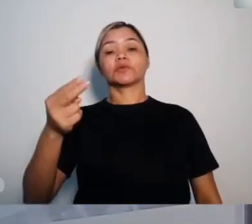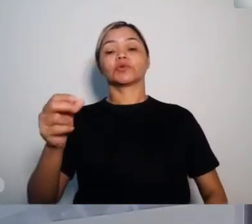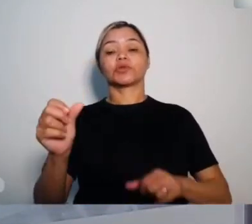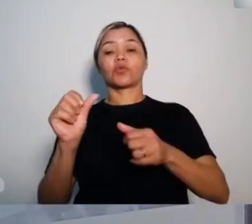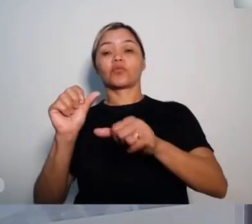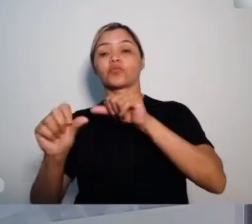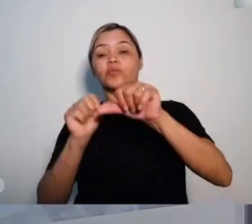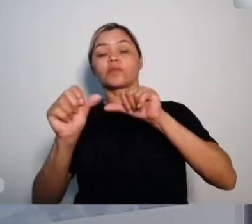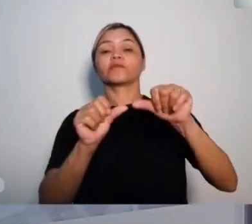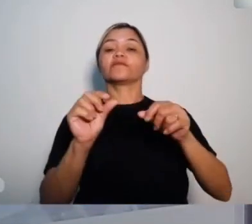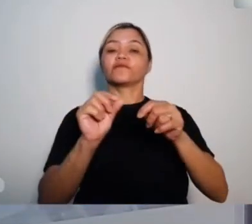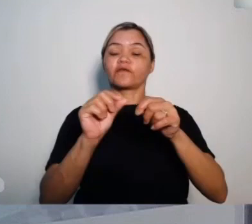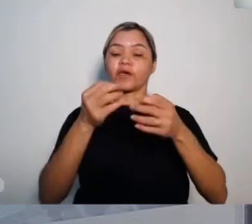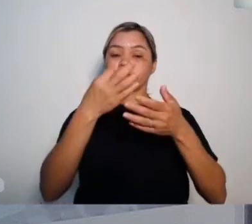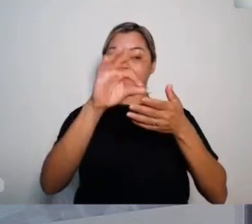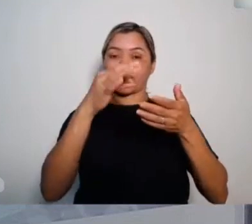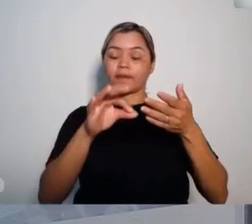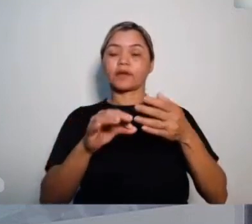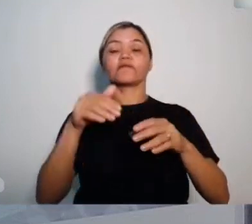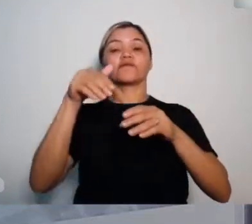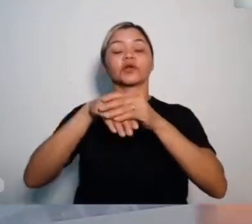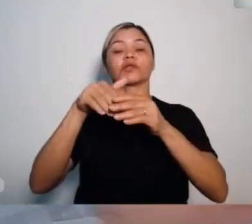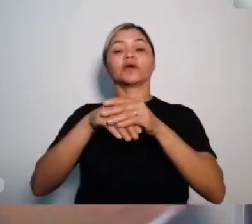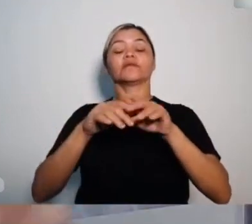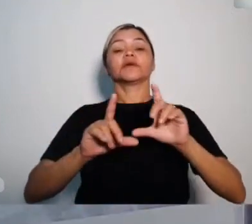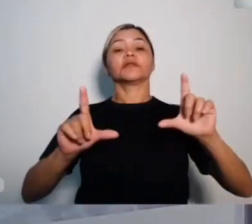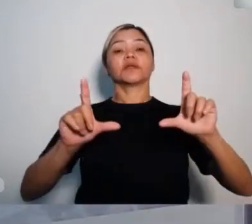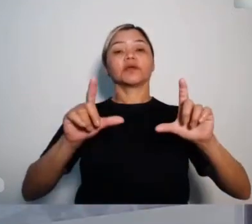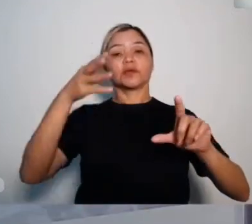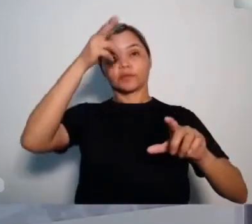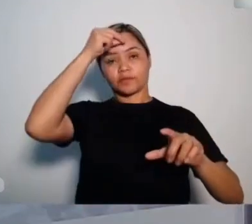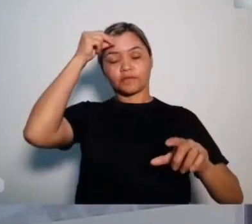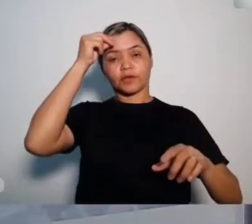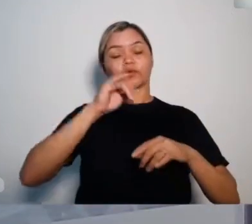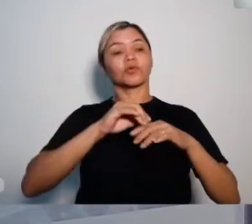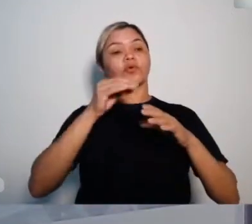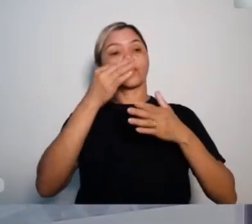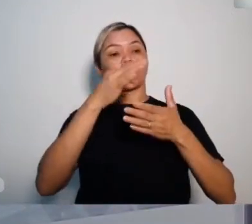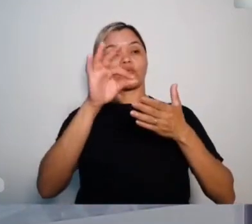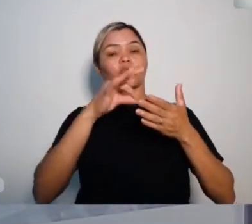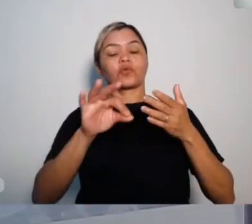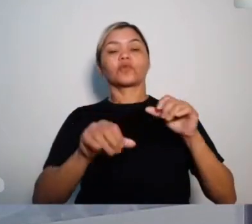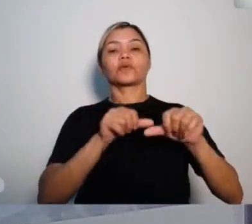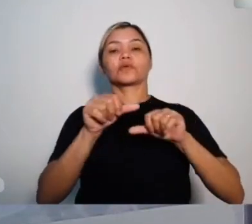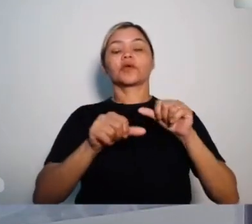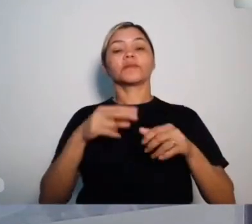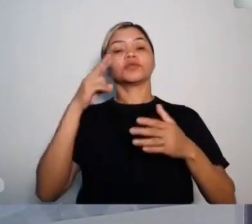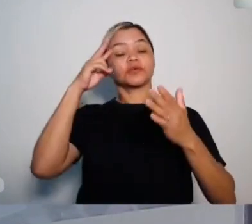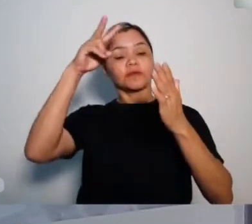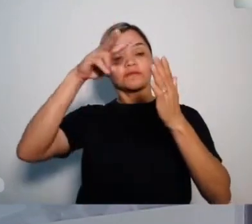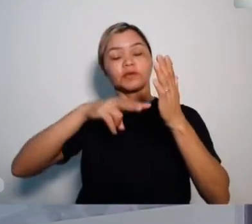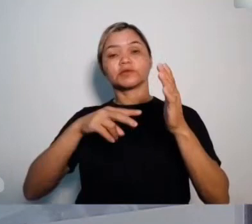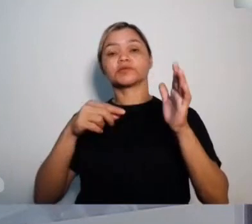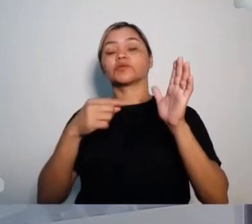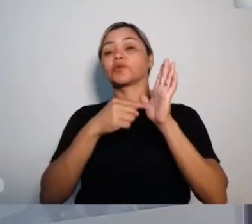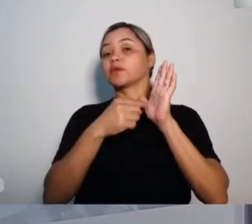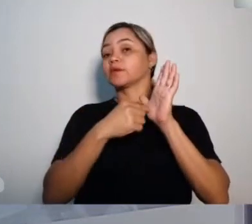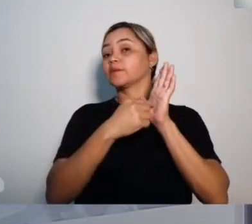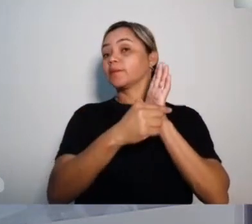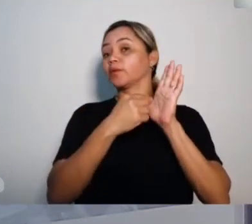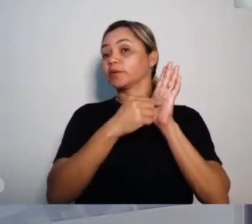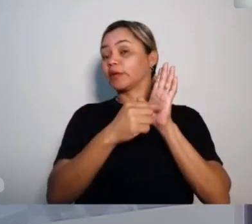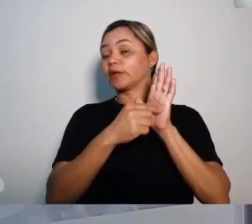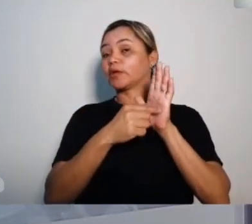feita. A hora que nós formos votar, vai ter a mensagem do prefeito corrigindo esse projeto de lei, porque eu pedi vista e apontei esse erro.